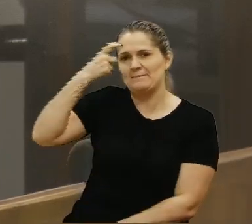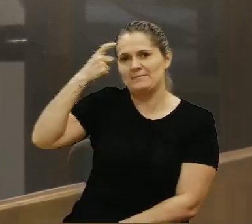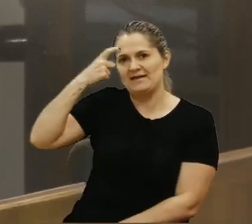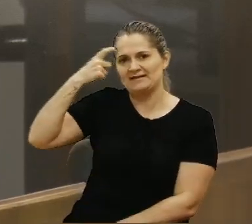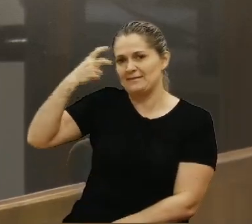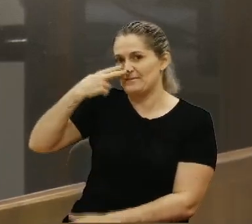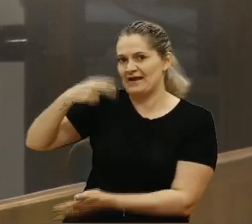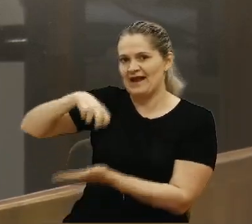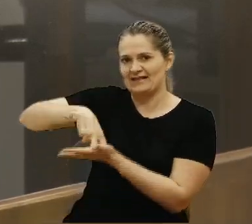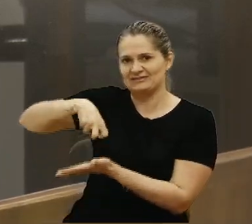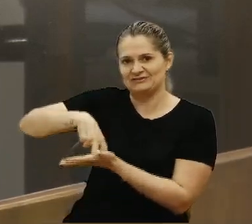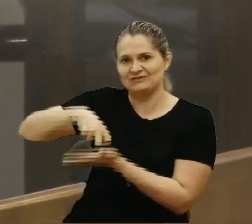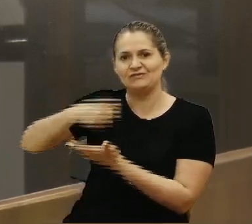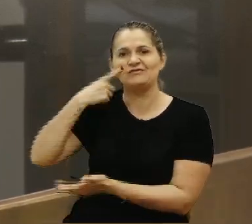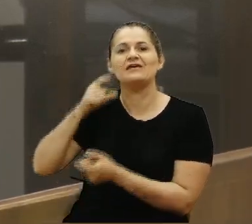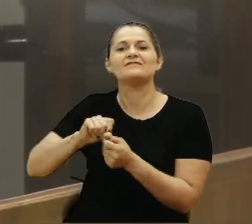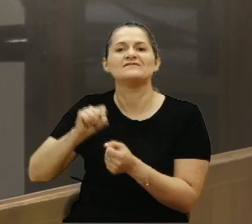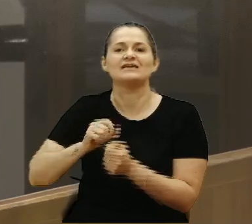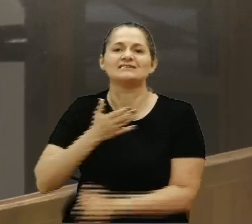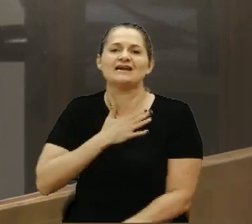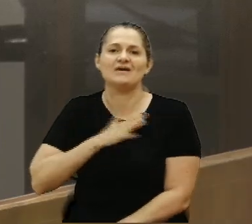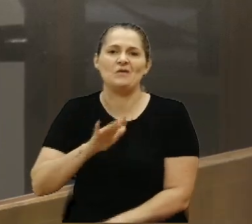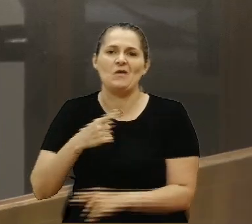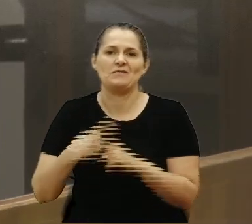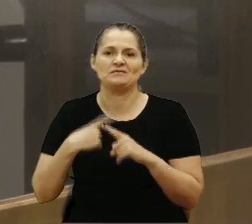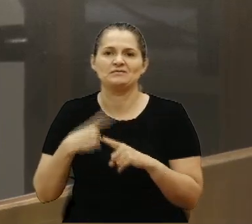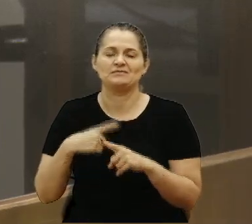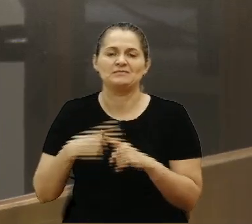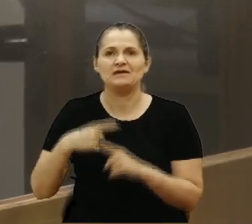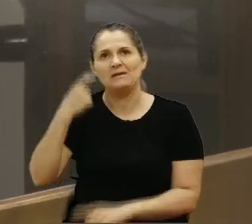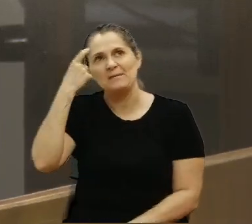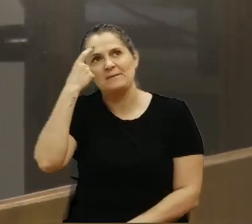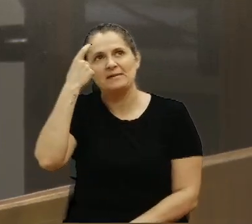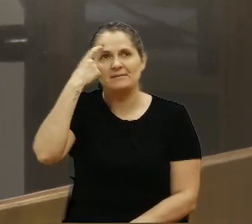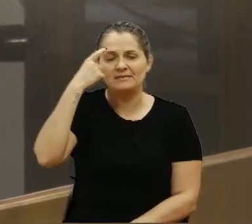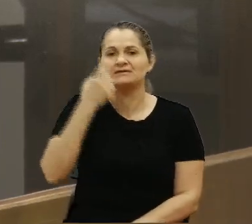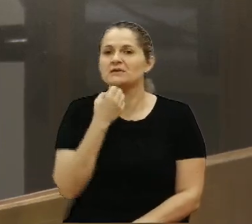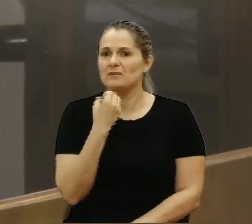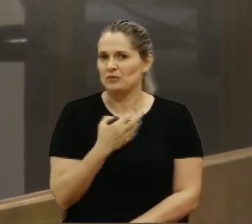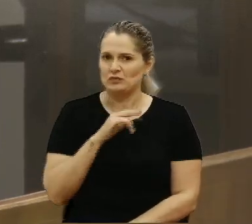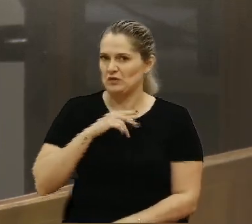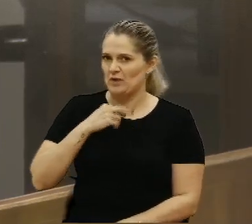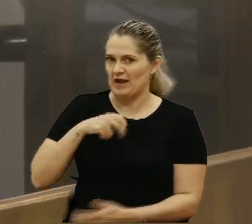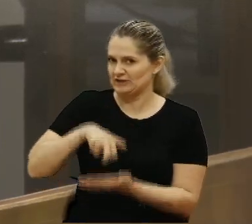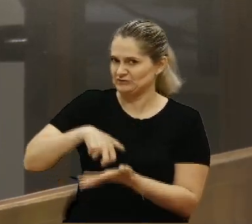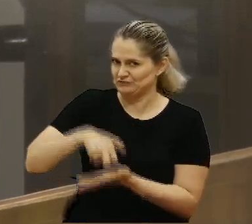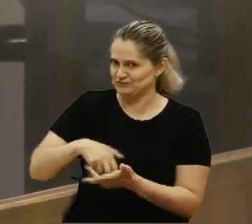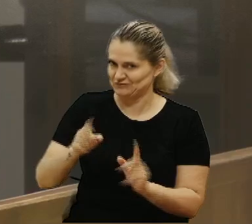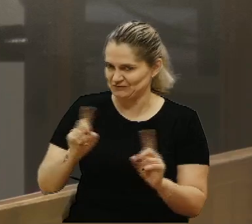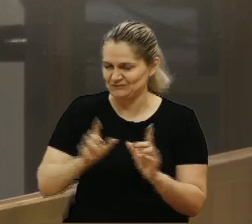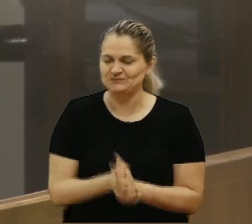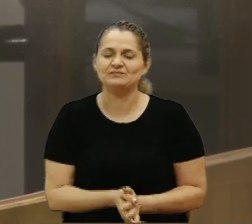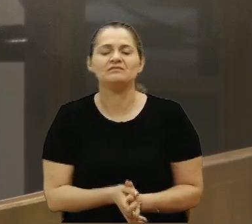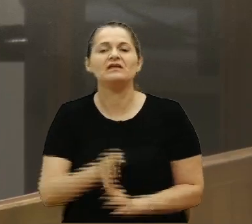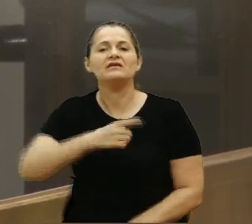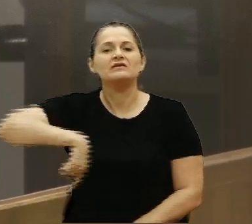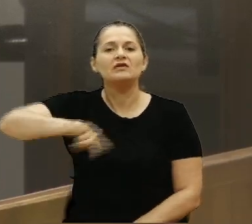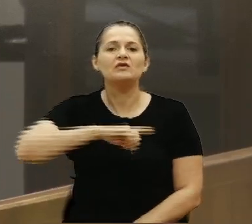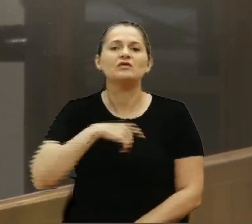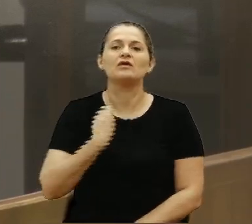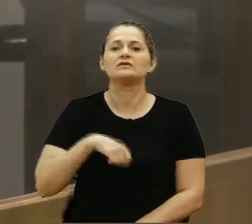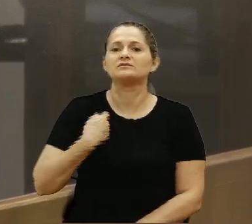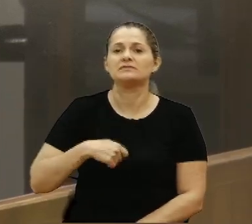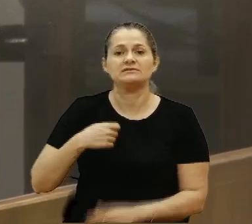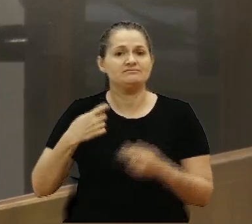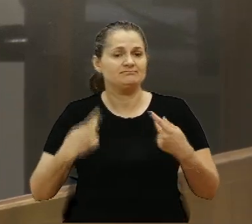pouquinho para ver o que tu faz. Eu não gosto disso porque acho que pensar é uma coisa boa, não é uma coisa... Mas nós estamos aqui para esta casa,